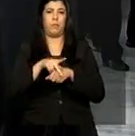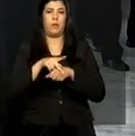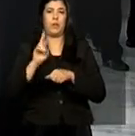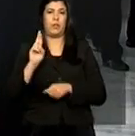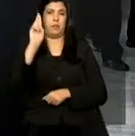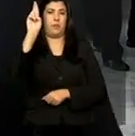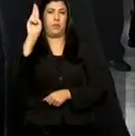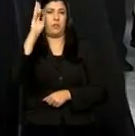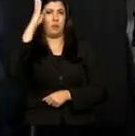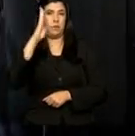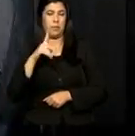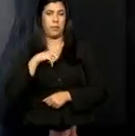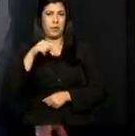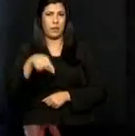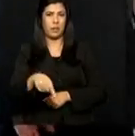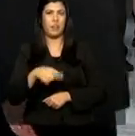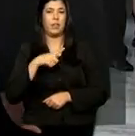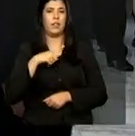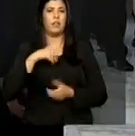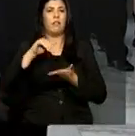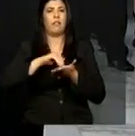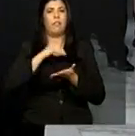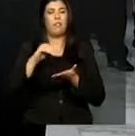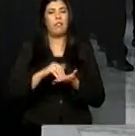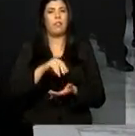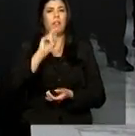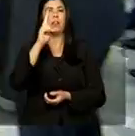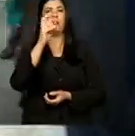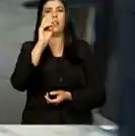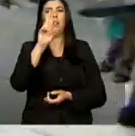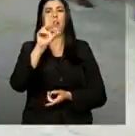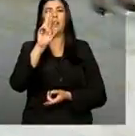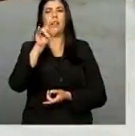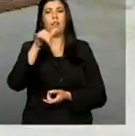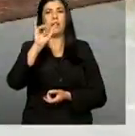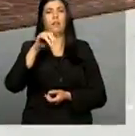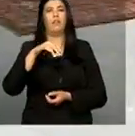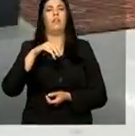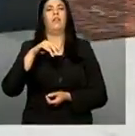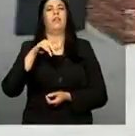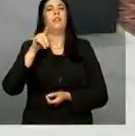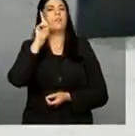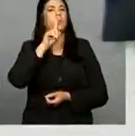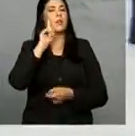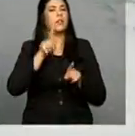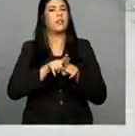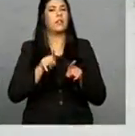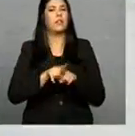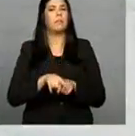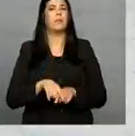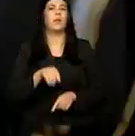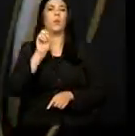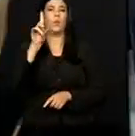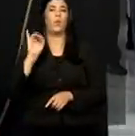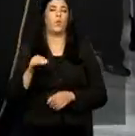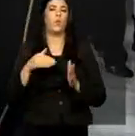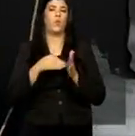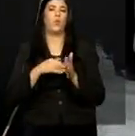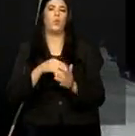contou com a presença da secretária de Estado norte-americana, Hillary Clinton, e do ex-presidente da Venezuela, Hugo Chávez, que faleceu em